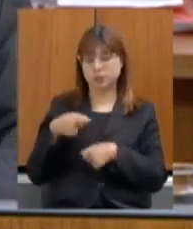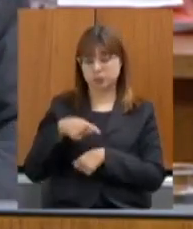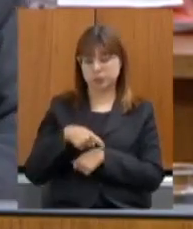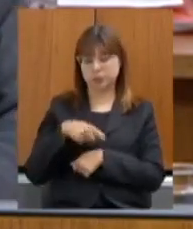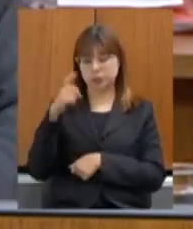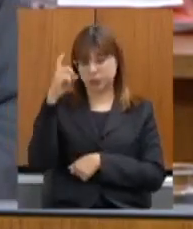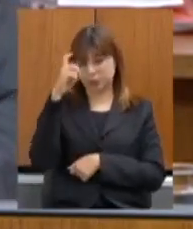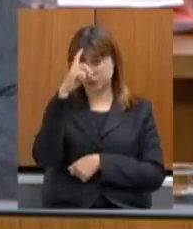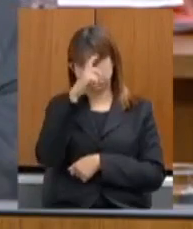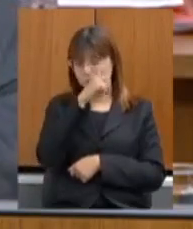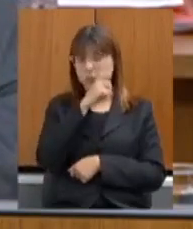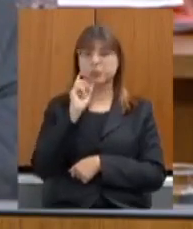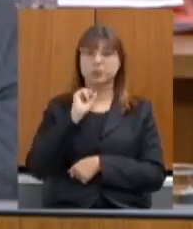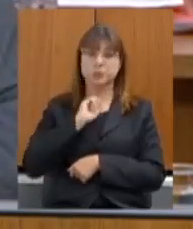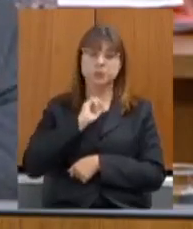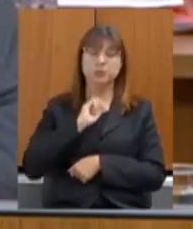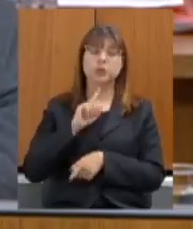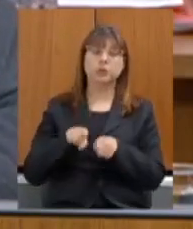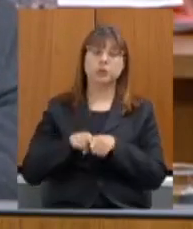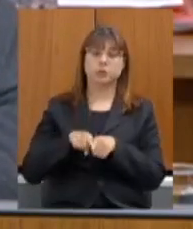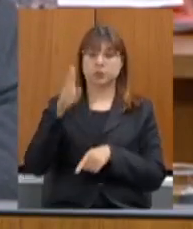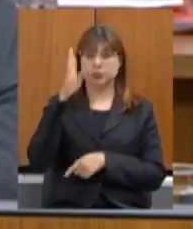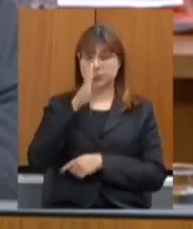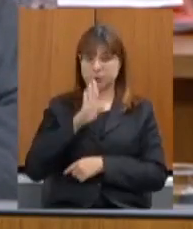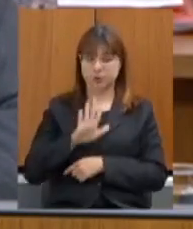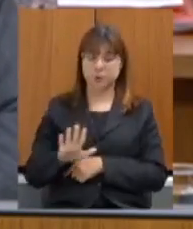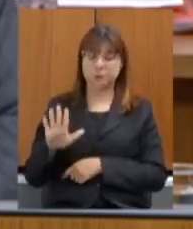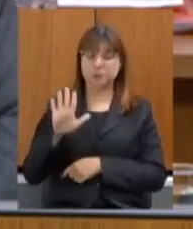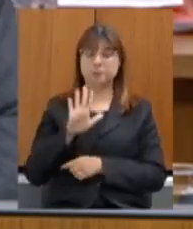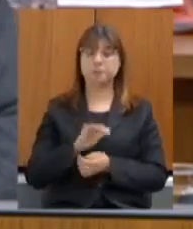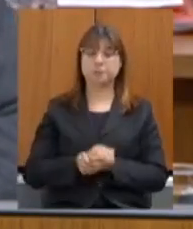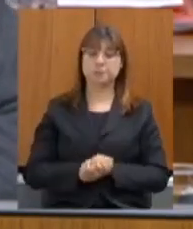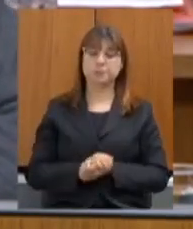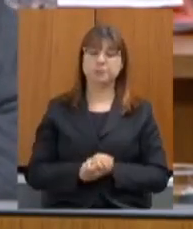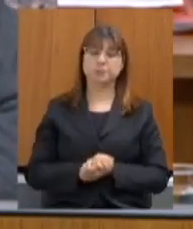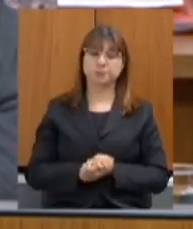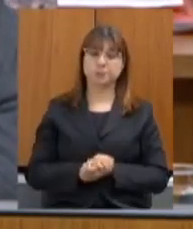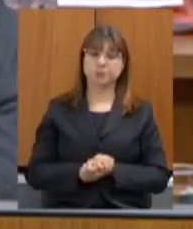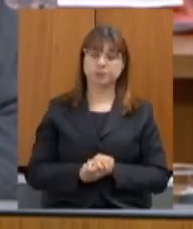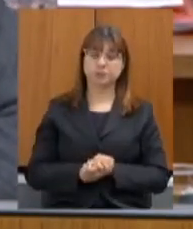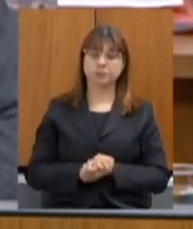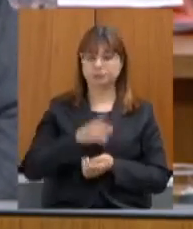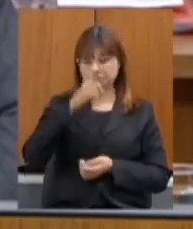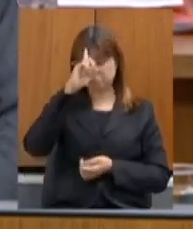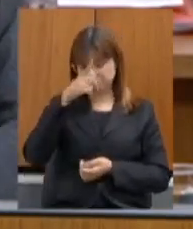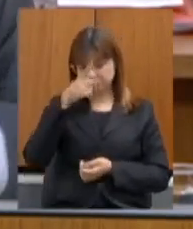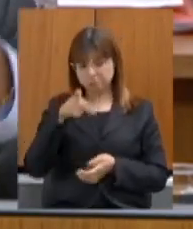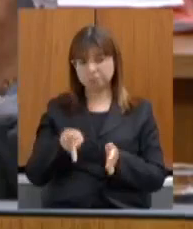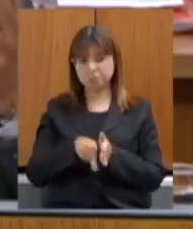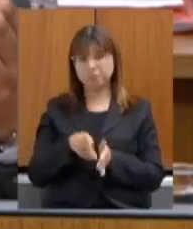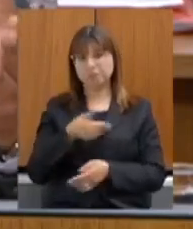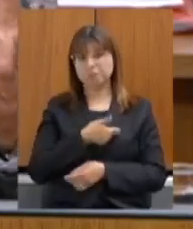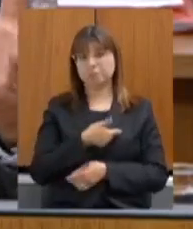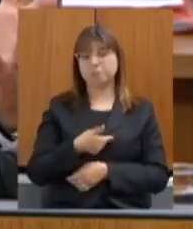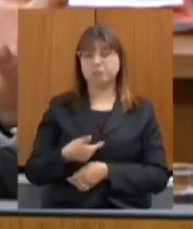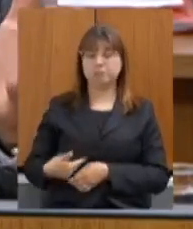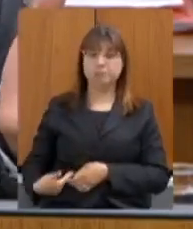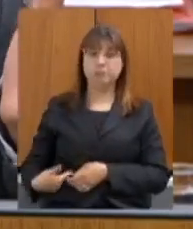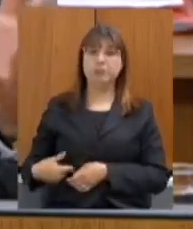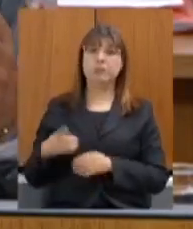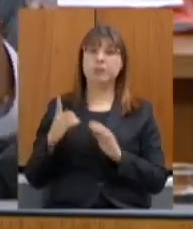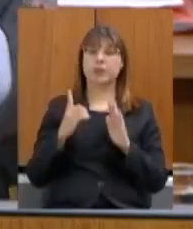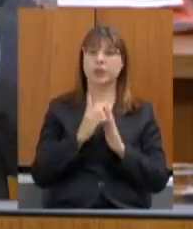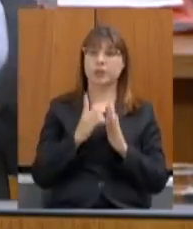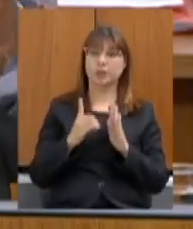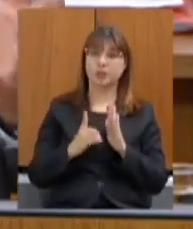para Minas e para o Brasil. As determinações do governador, em decorrência do decreto